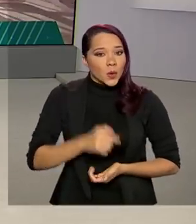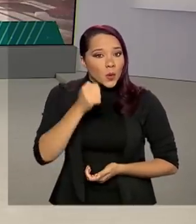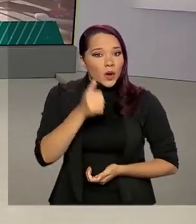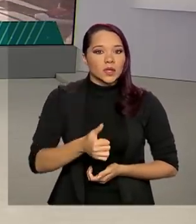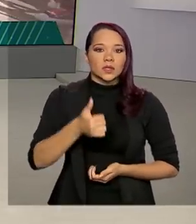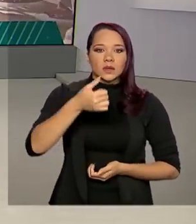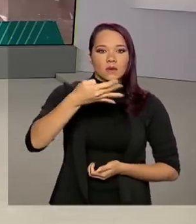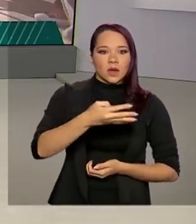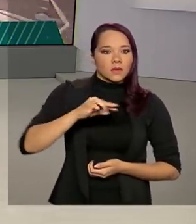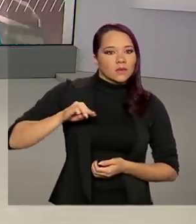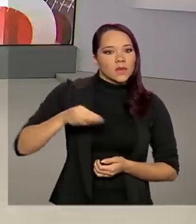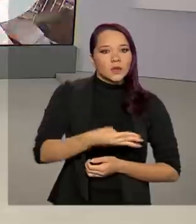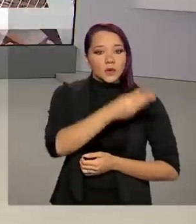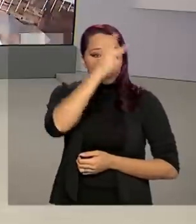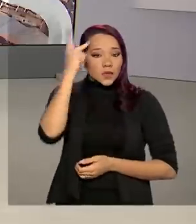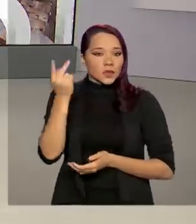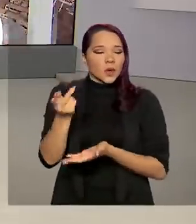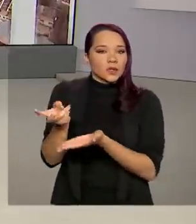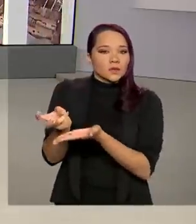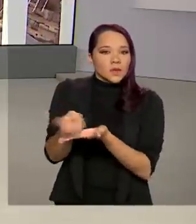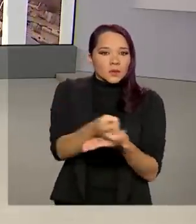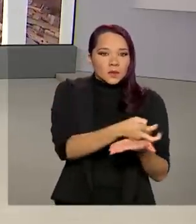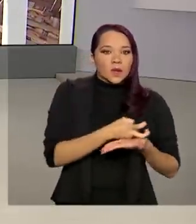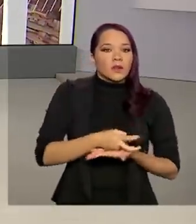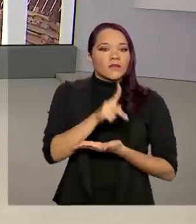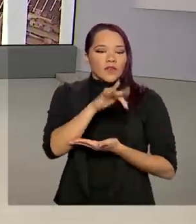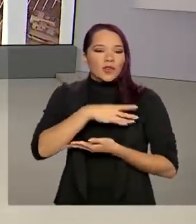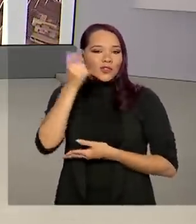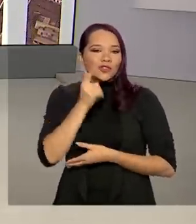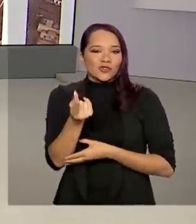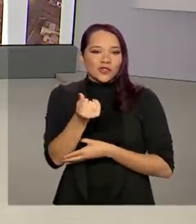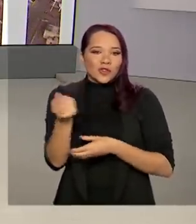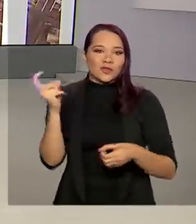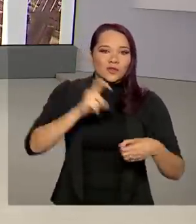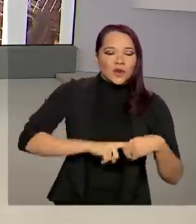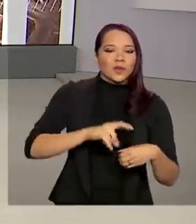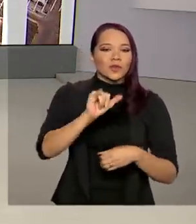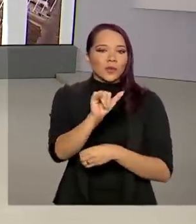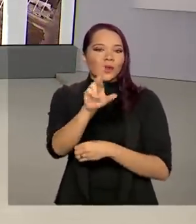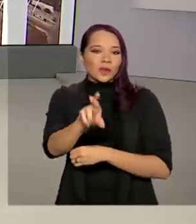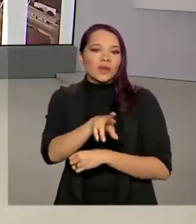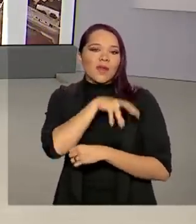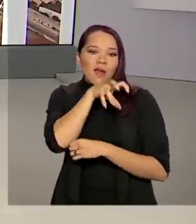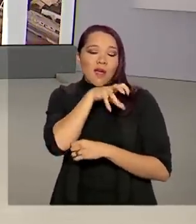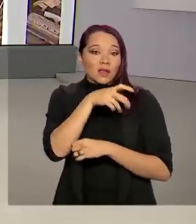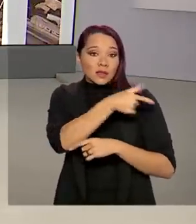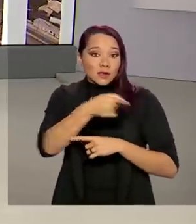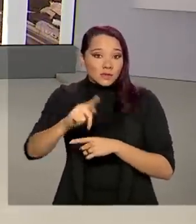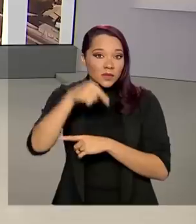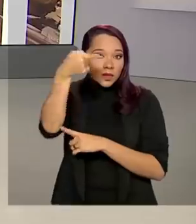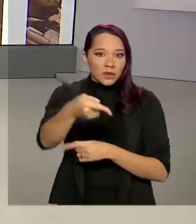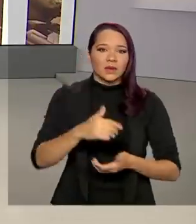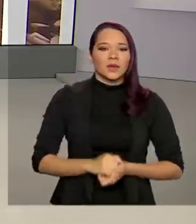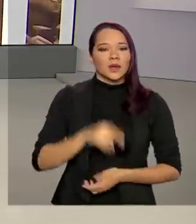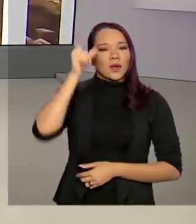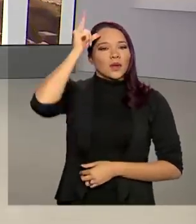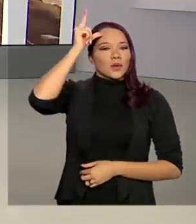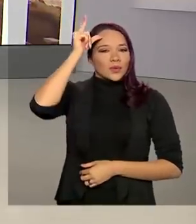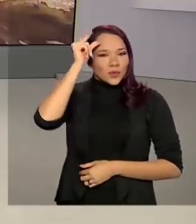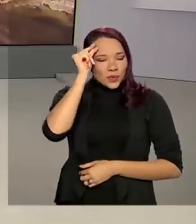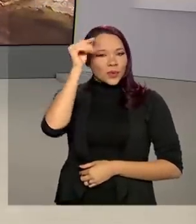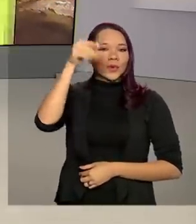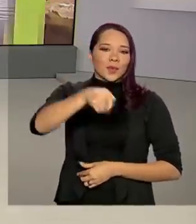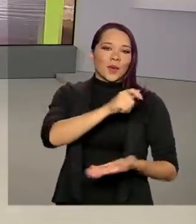quase 4 milhões de contribuintes vão receber a restituição do imposto de renda na próxima semana. Um alívio para as